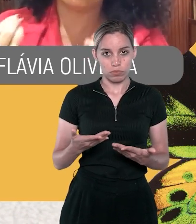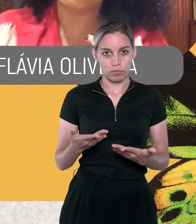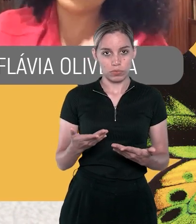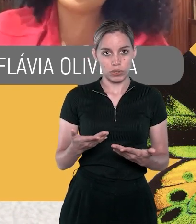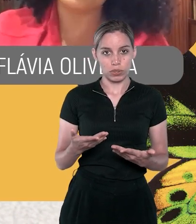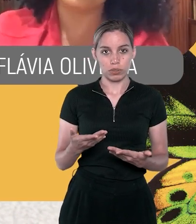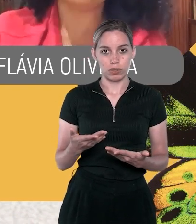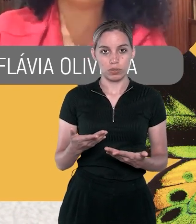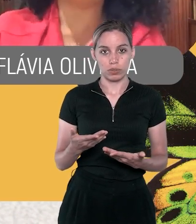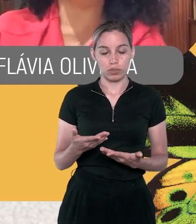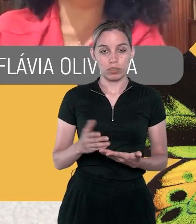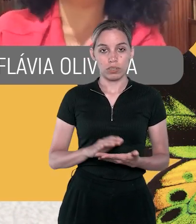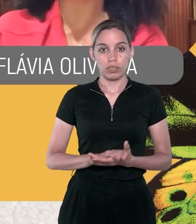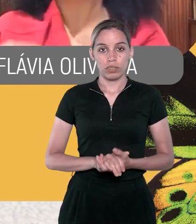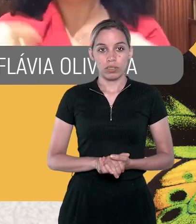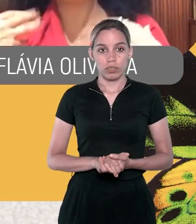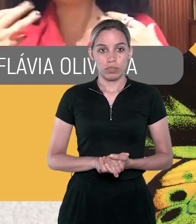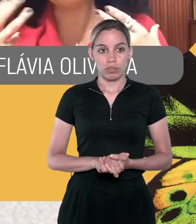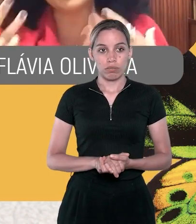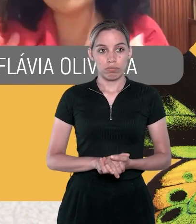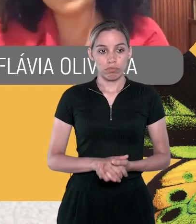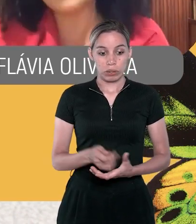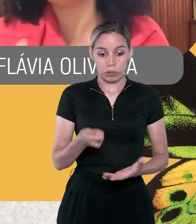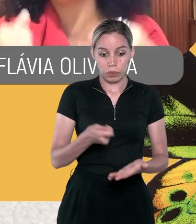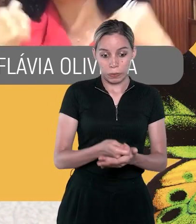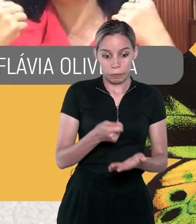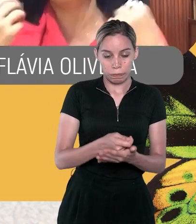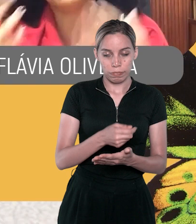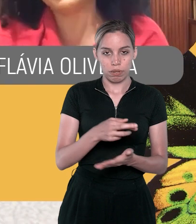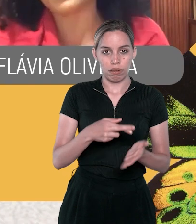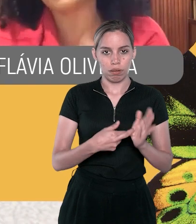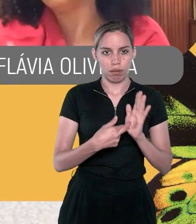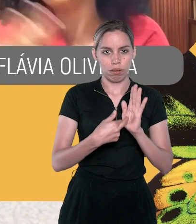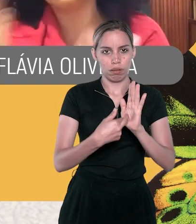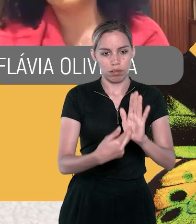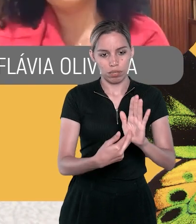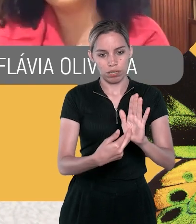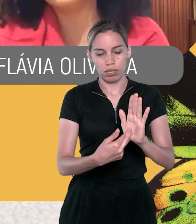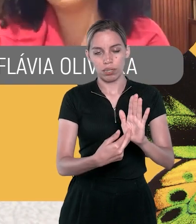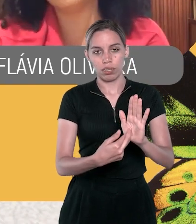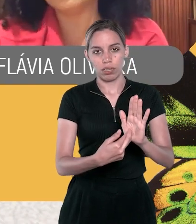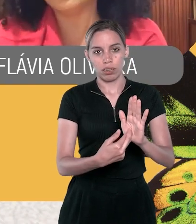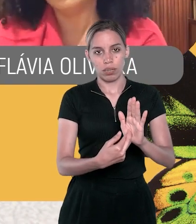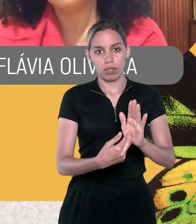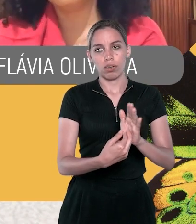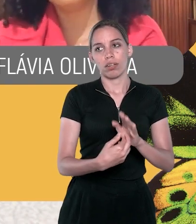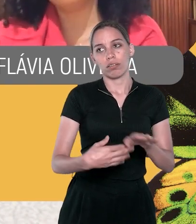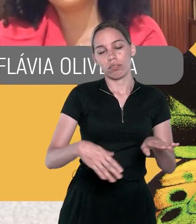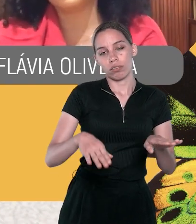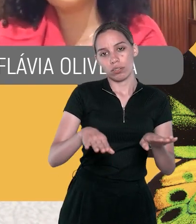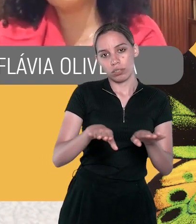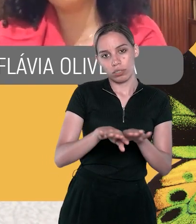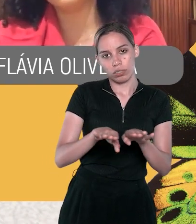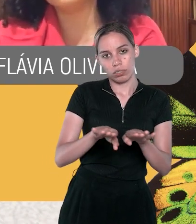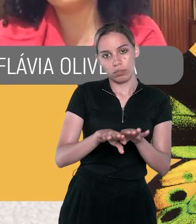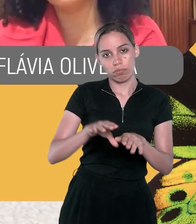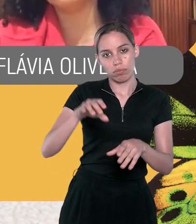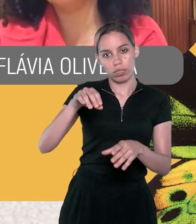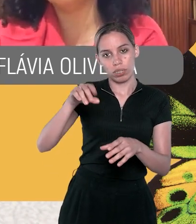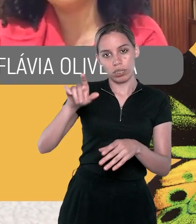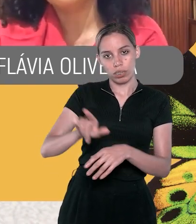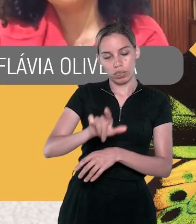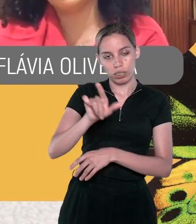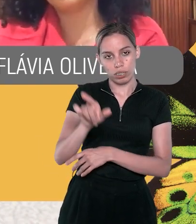né? Da cobrança por representatividade, mas também a mídia, mas também a literatura. Vocês que escrevem,